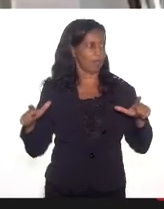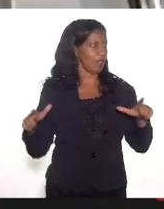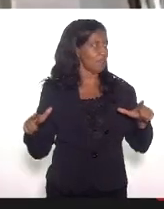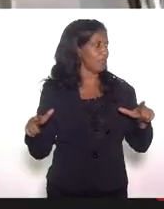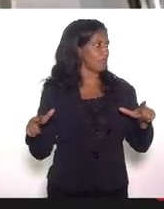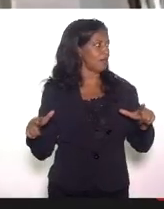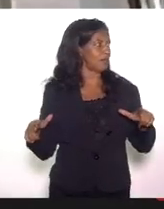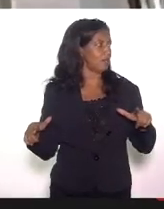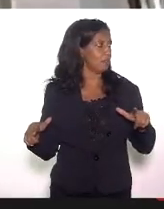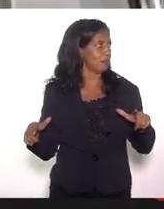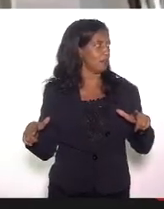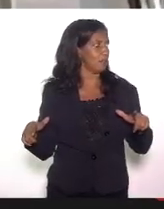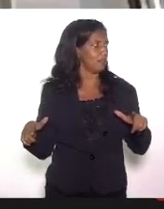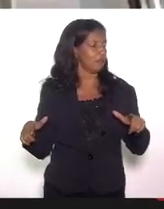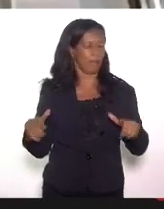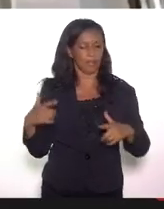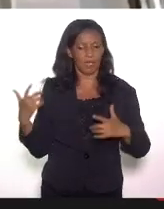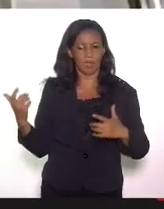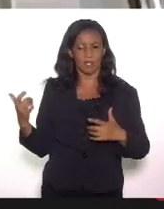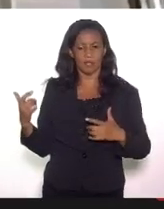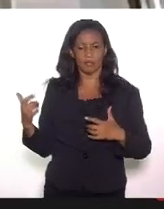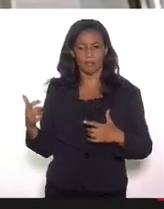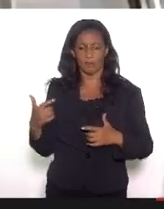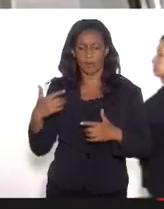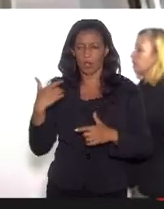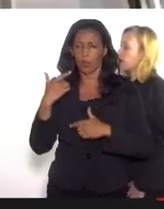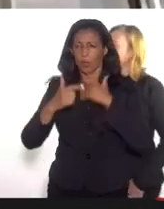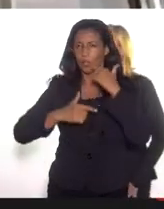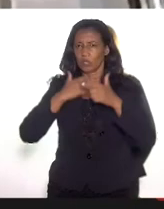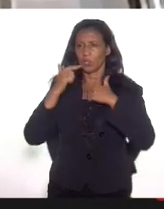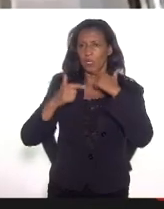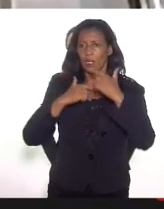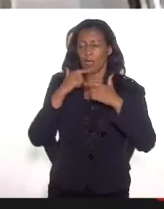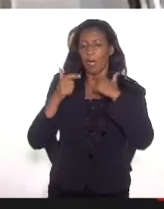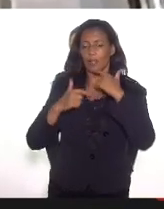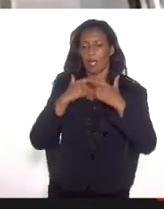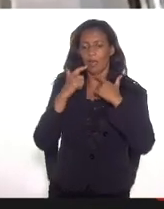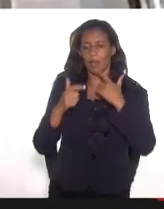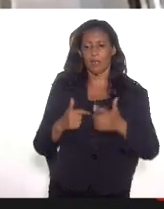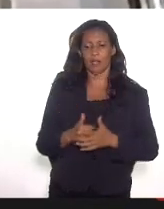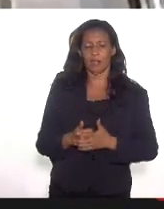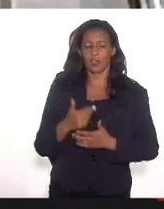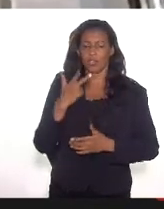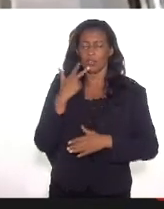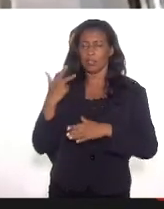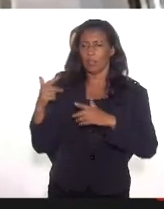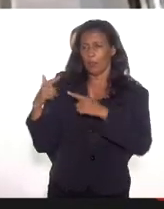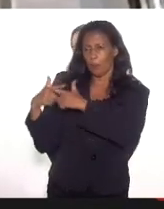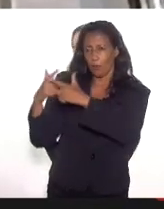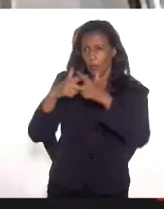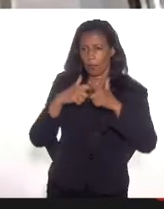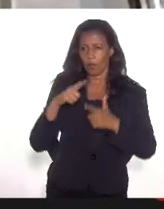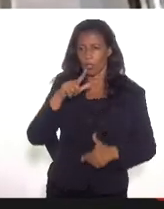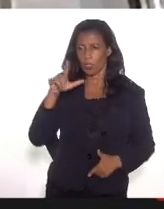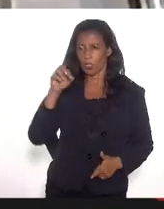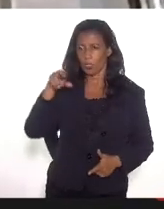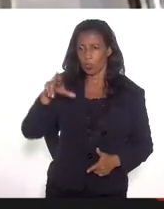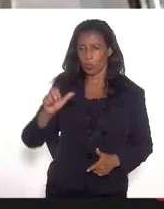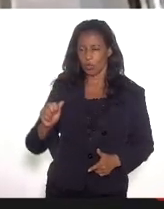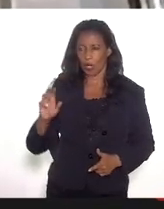públicos adequados é fundamental não adianta criar 4 milhões de consultas na Zona Oeste e elas não terem